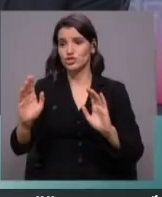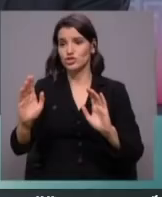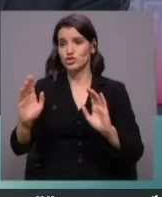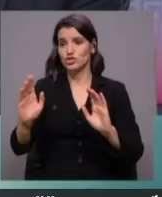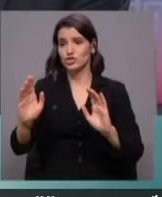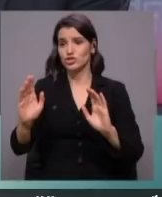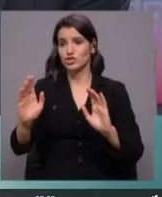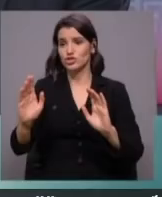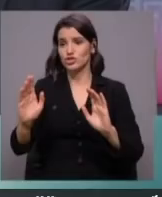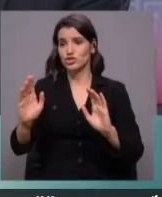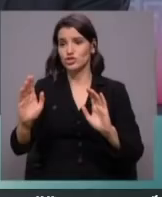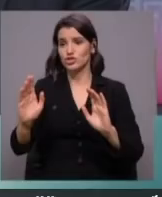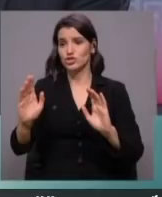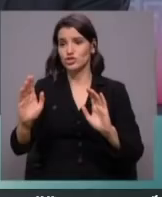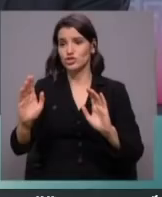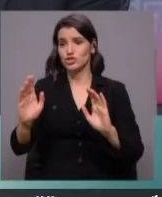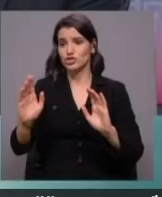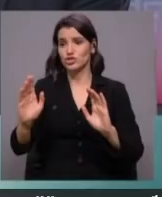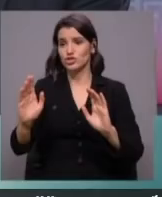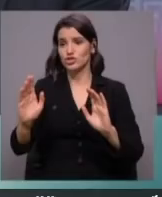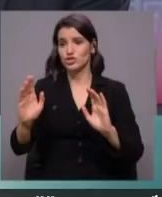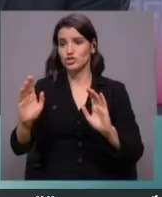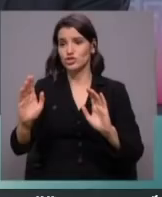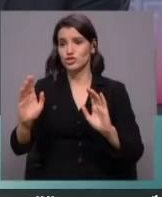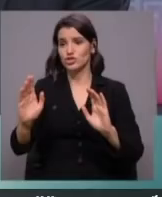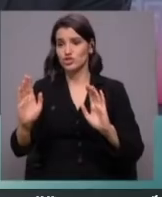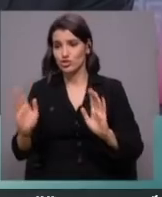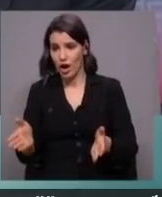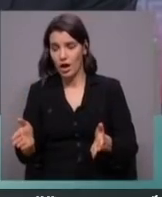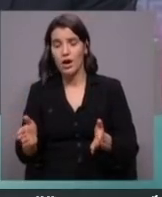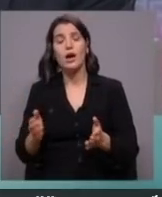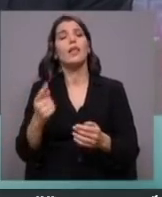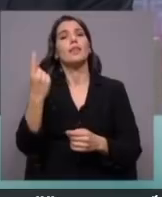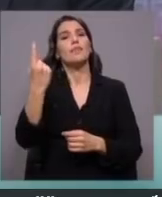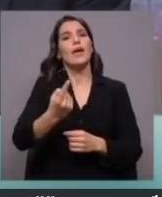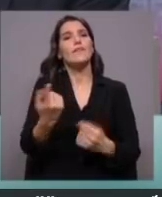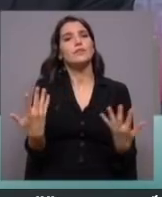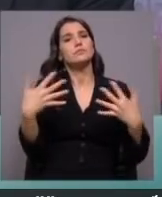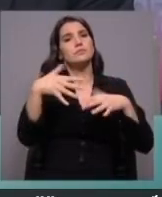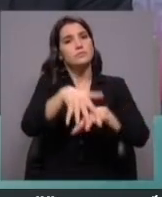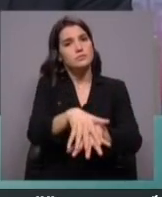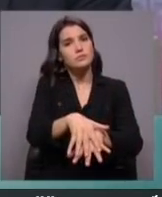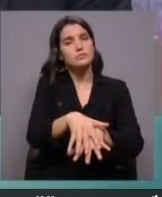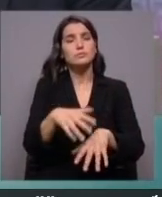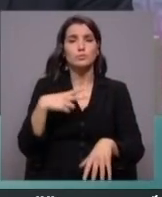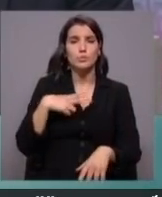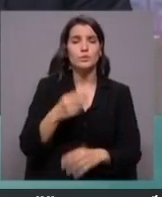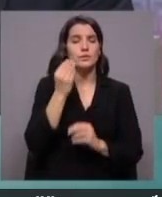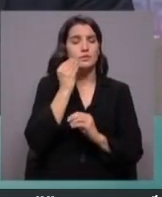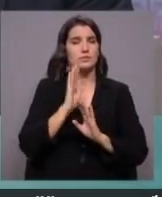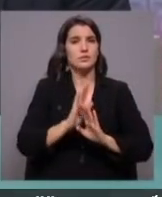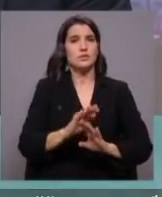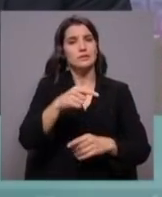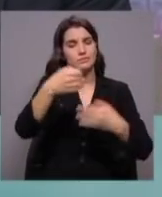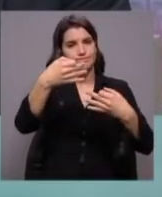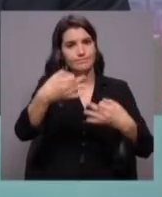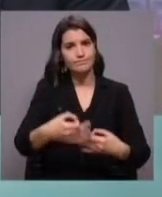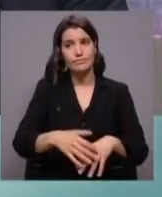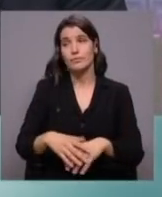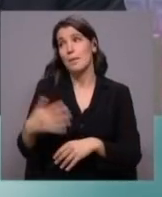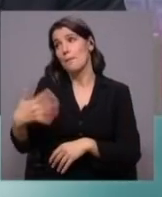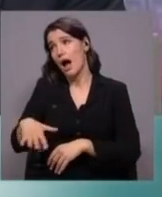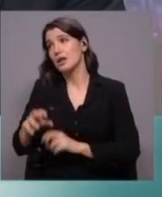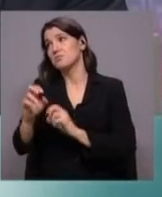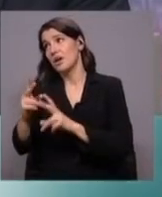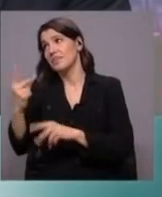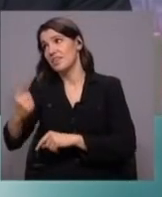debate relevante. No entanto... É assim que funciona Portugal. E isto é que é decência. Mal, mas devia ser bem. E